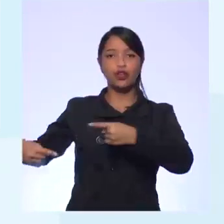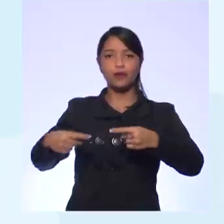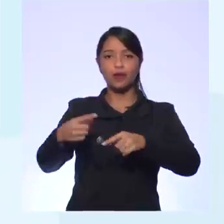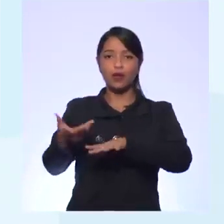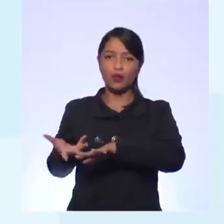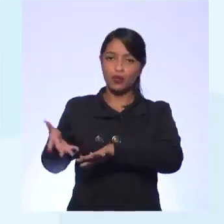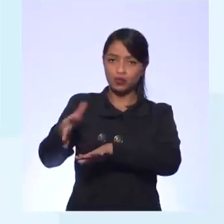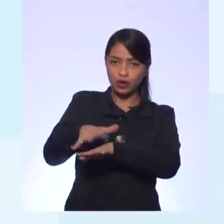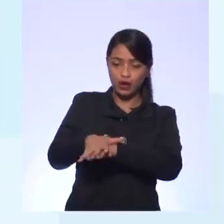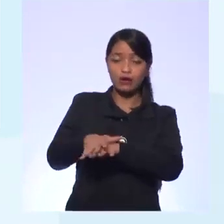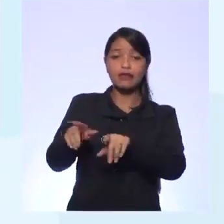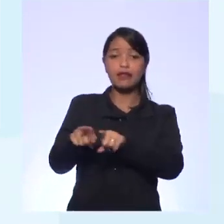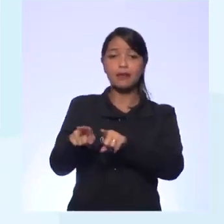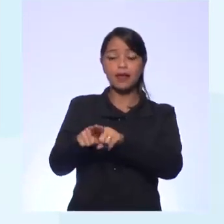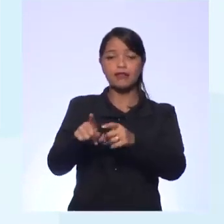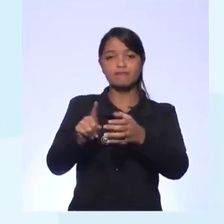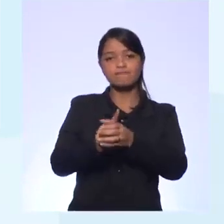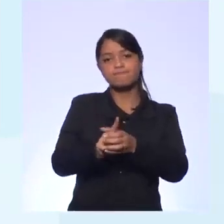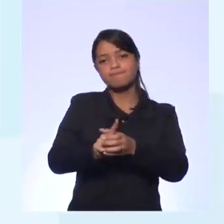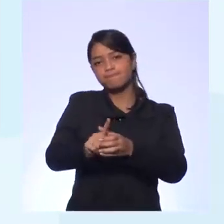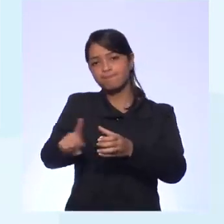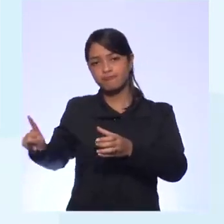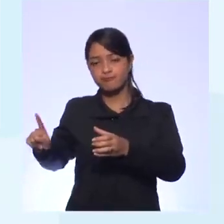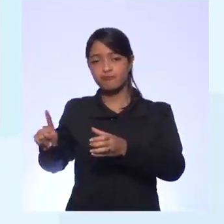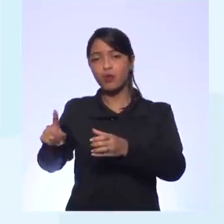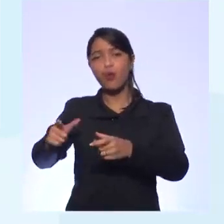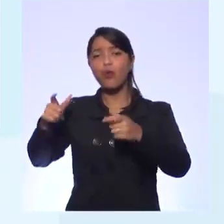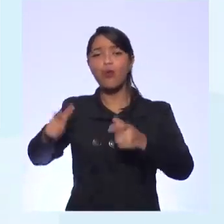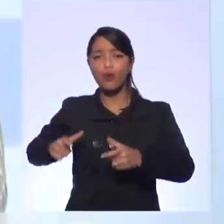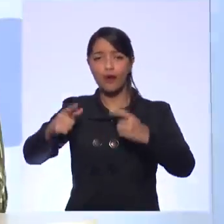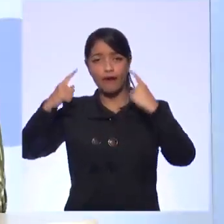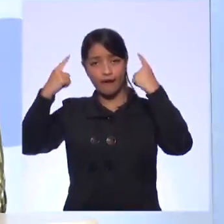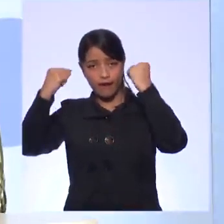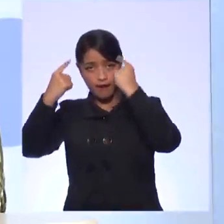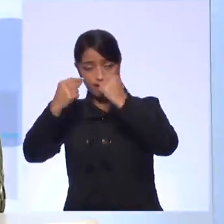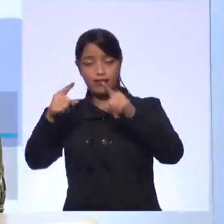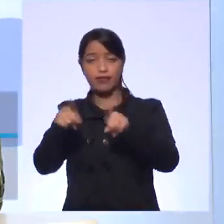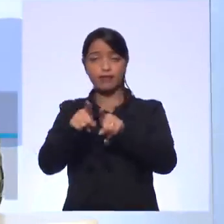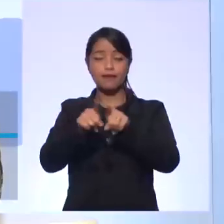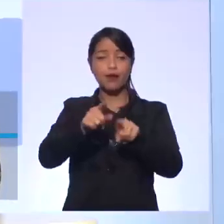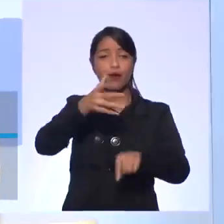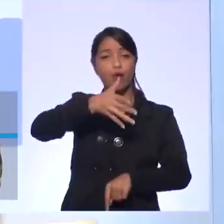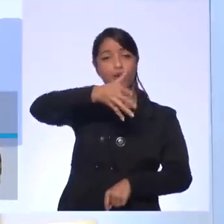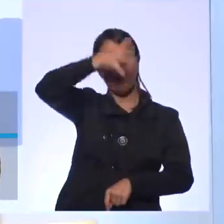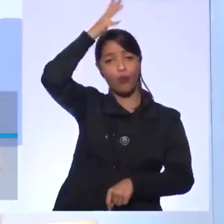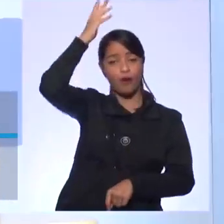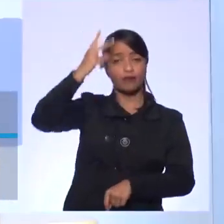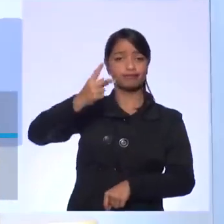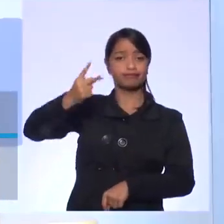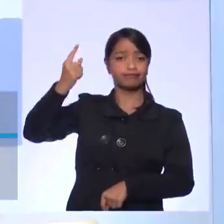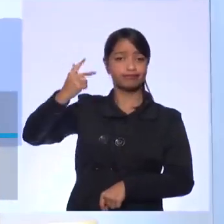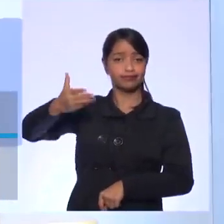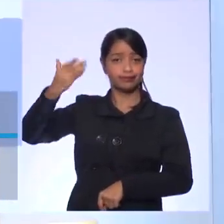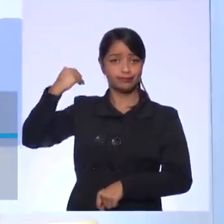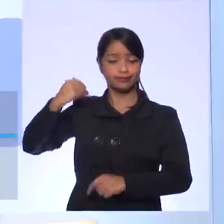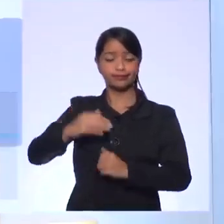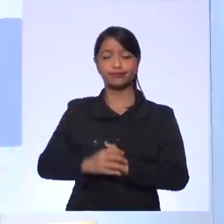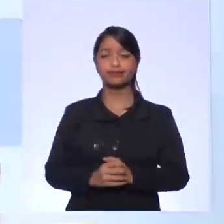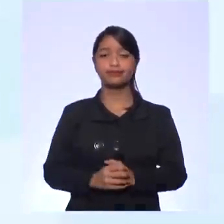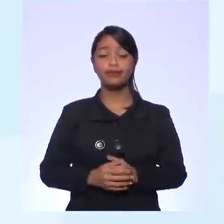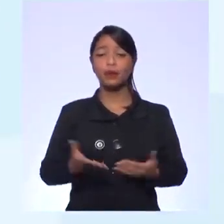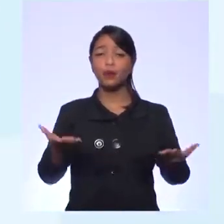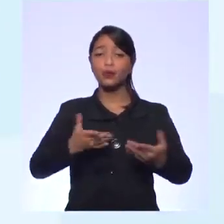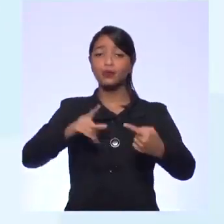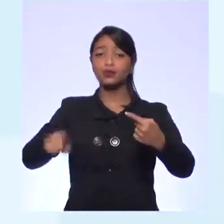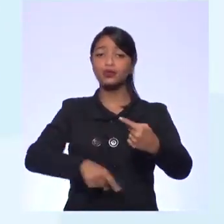e exclusão na Grécia e Roma antiga. Os nossos objetivos que iremos